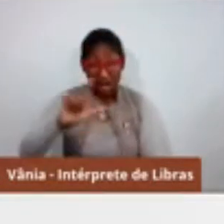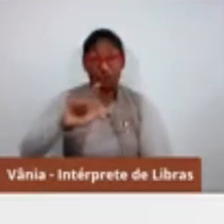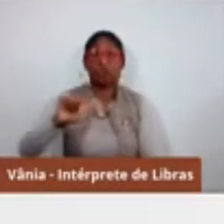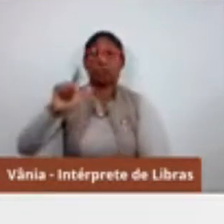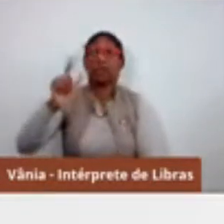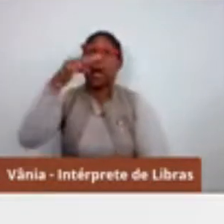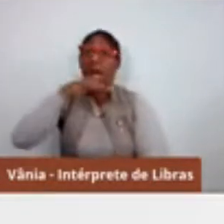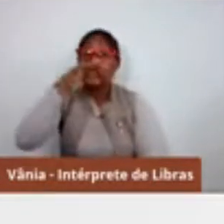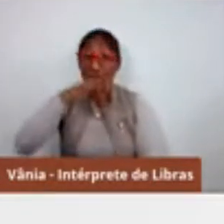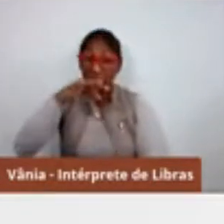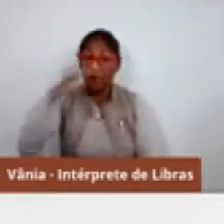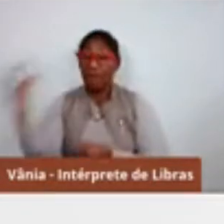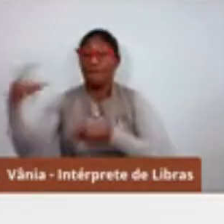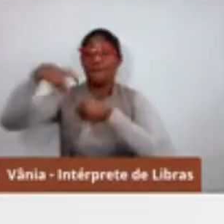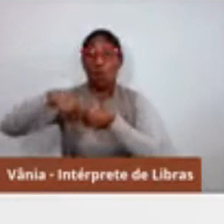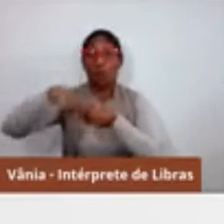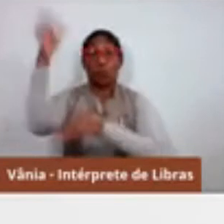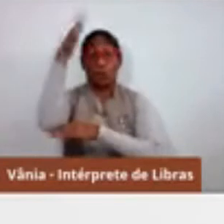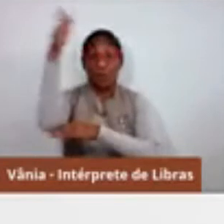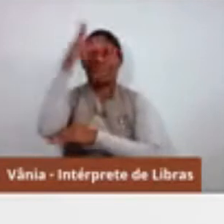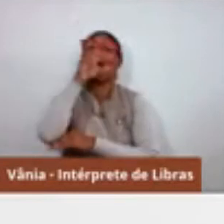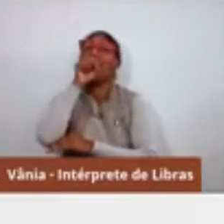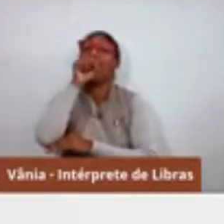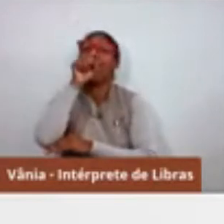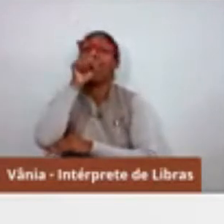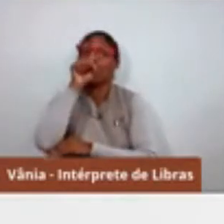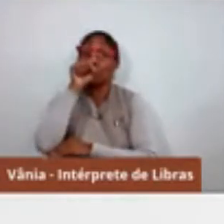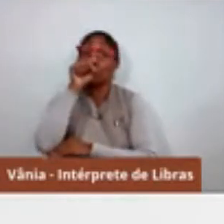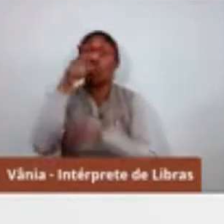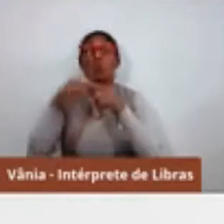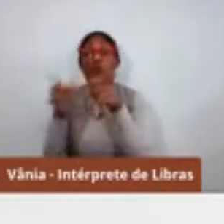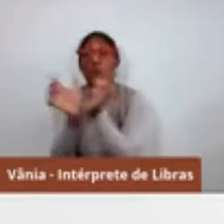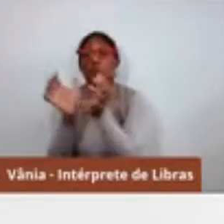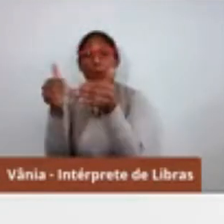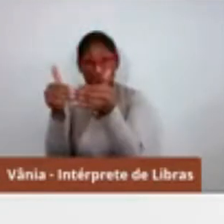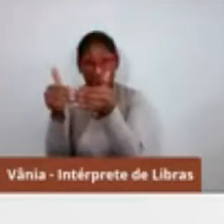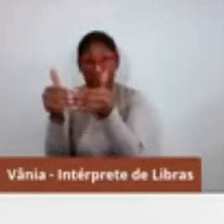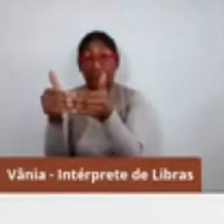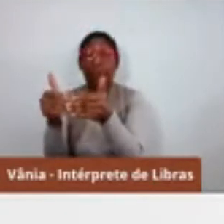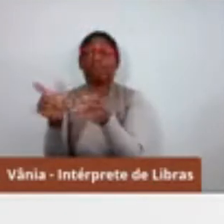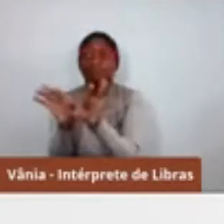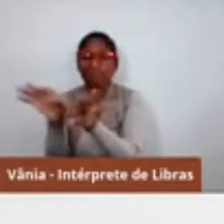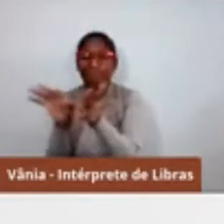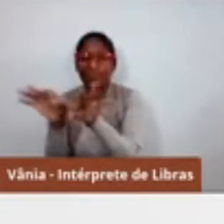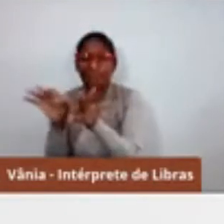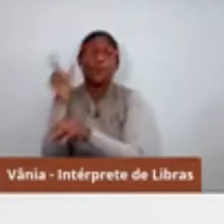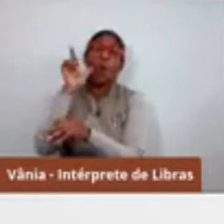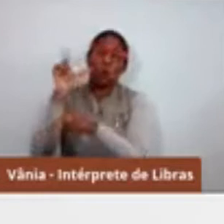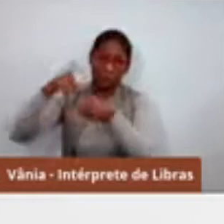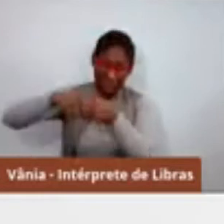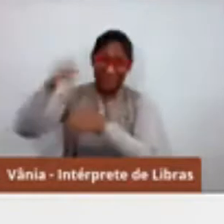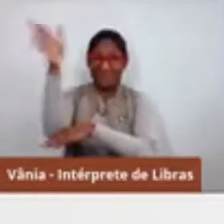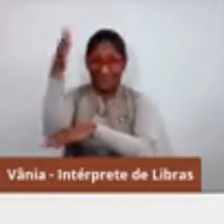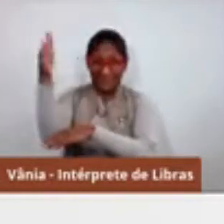laranja após terem os seus pedidos de reconsideração analisados pelo gabinete de crise. E entre os municípios, nós tivemos o município